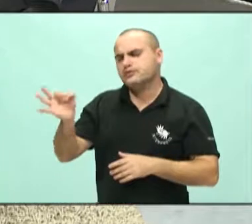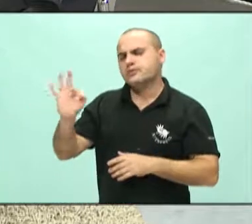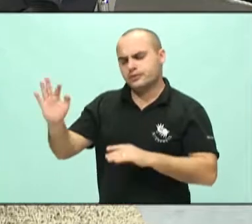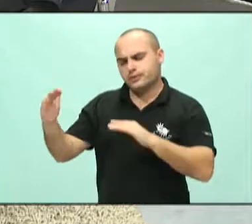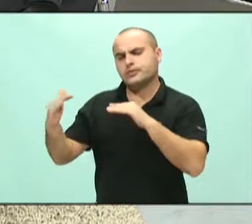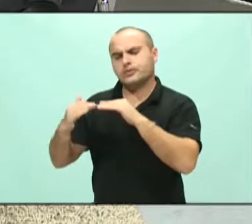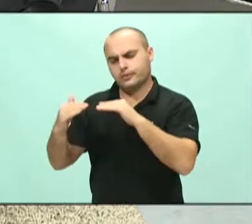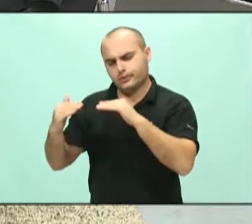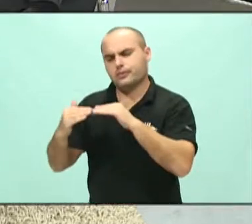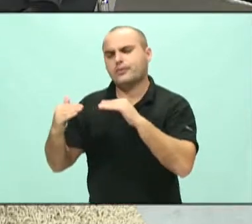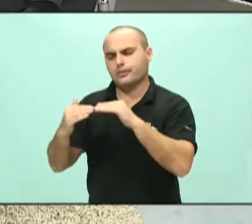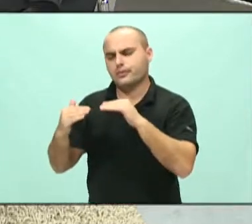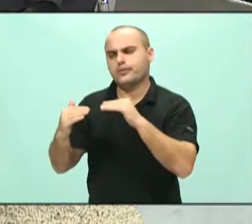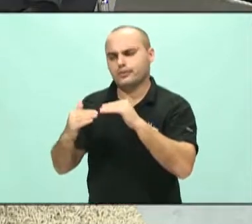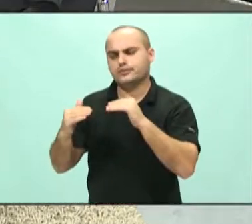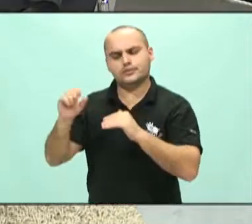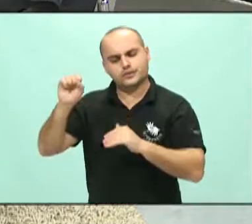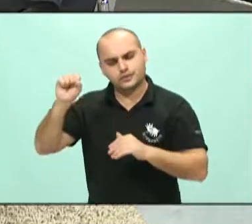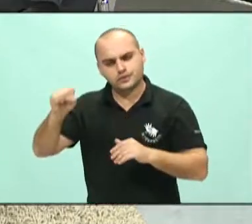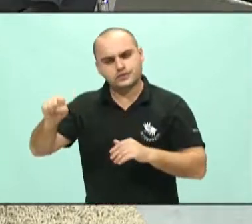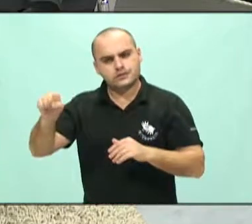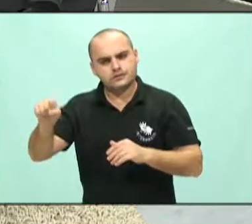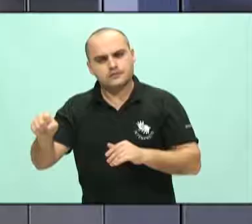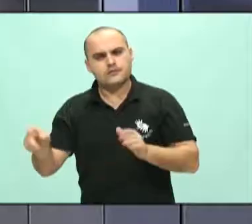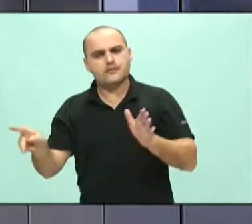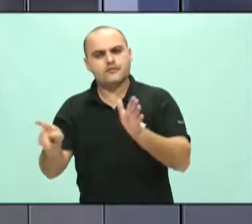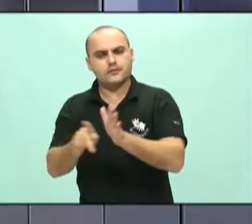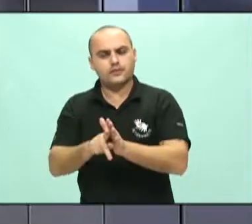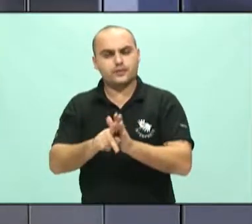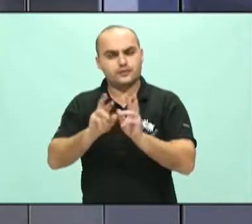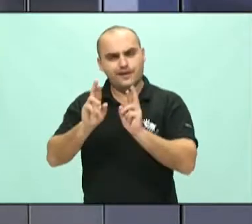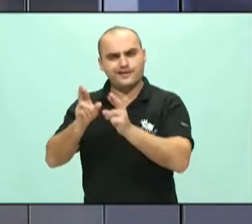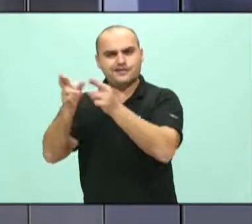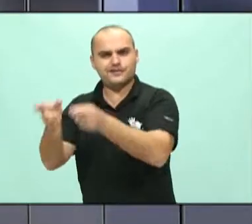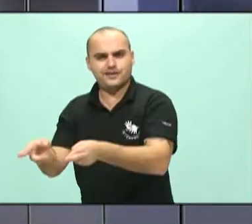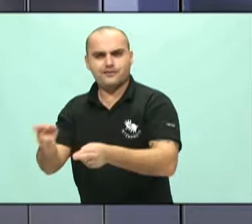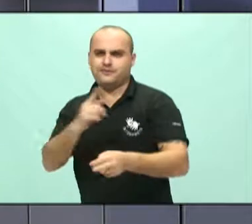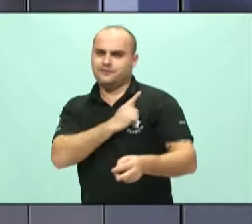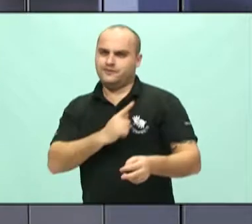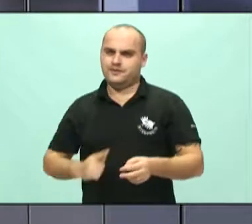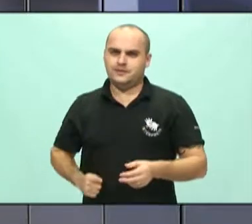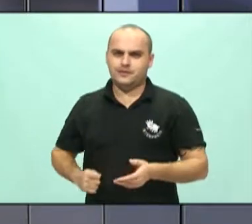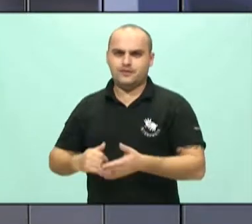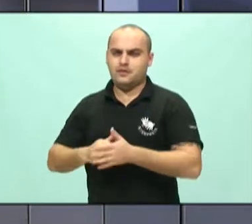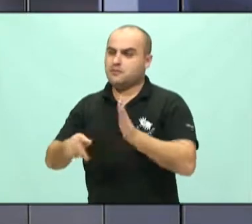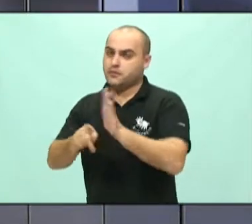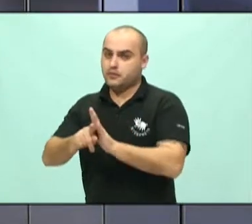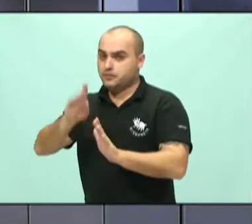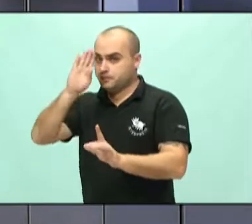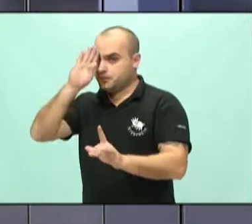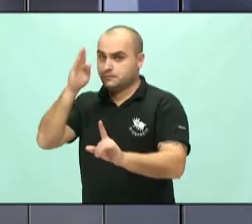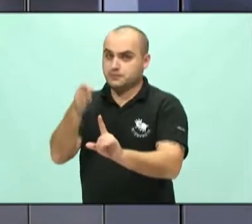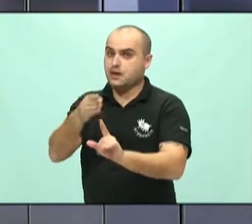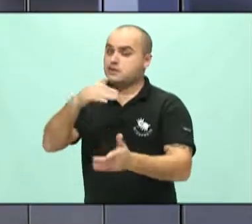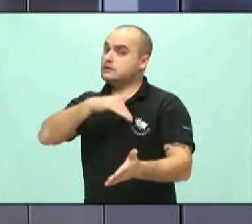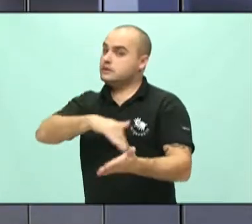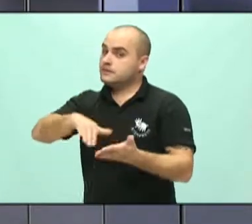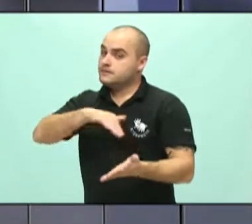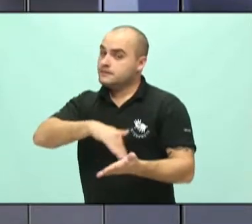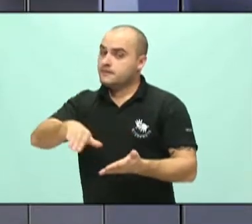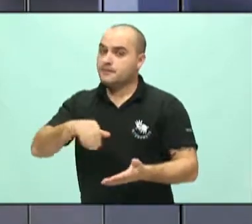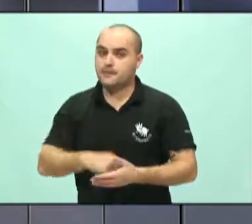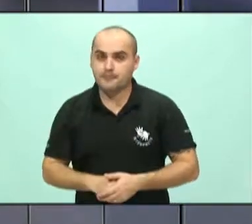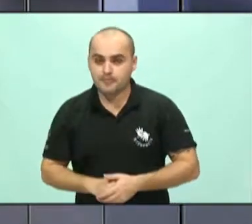Claro, direcionando isso tudo para a região do governador, dos principais secretários, do